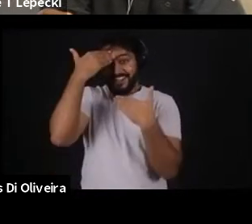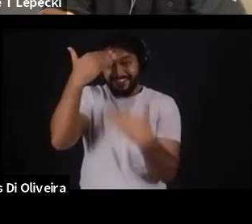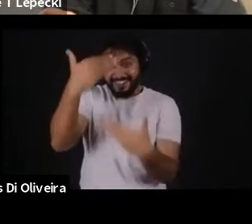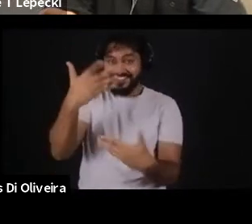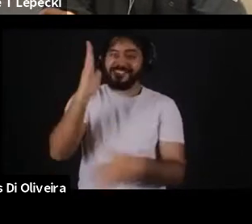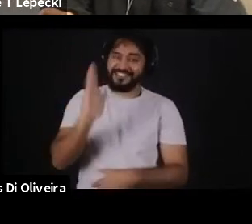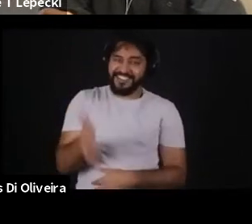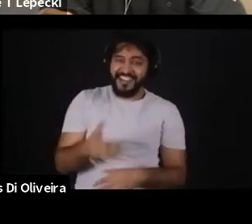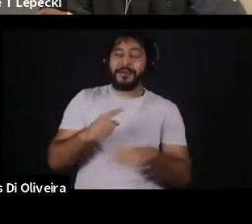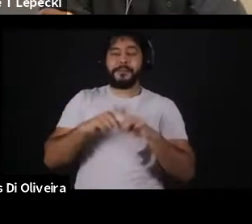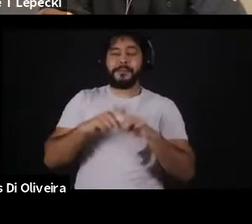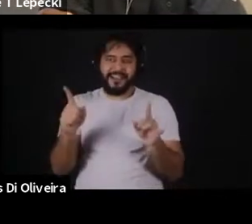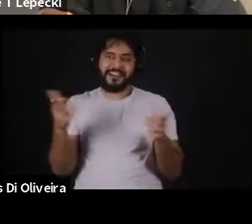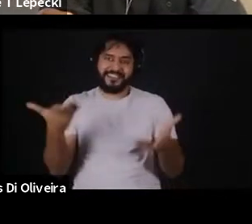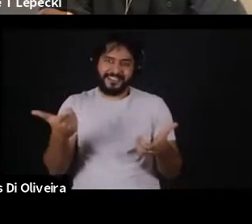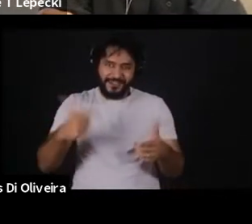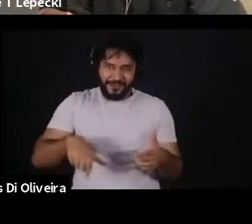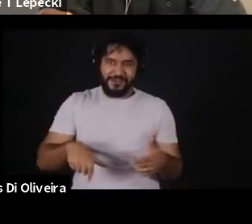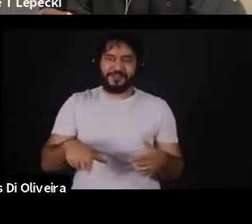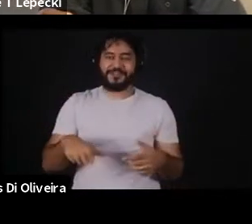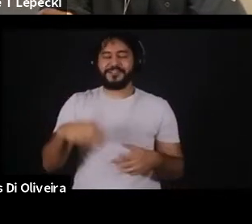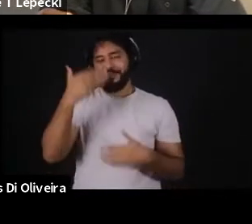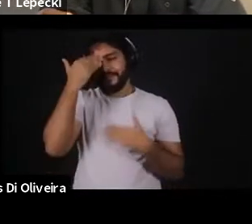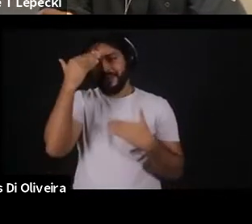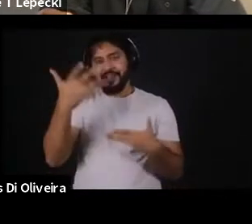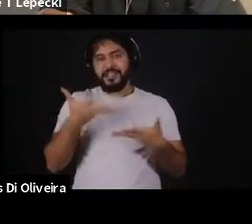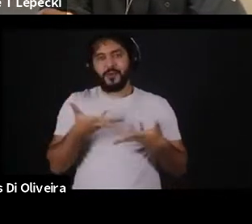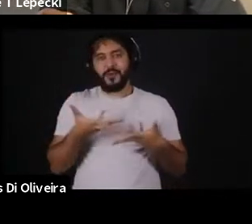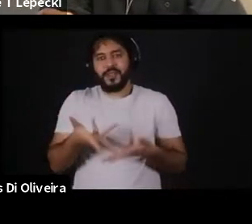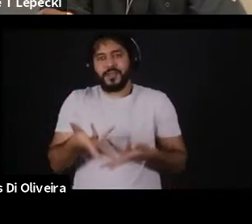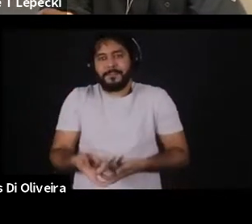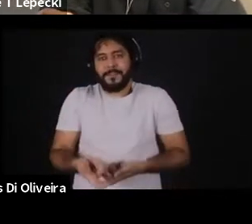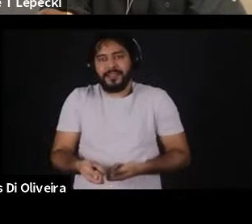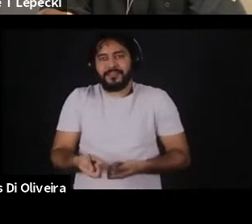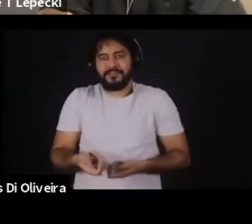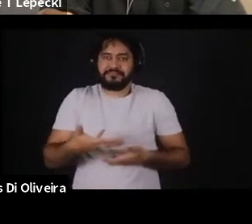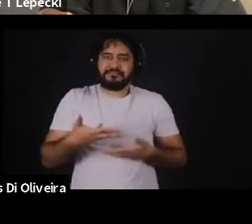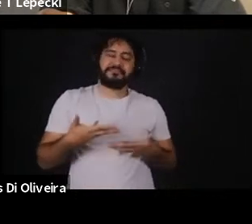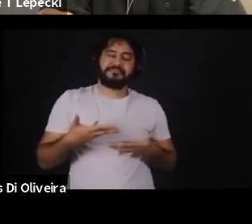Muito obrigado pelo acolhimento, pela troca e pelo respeito.